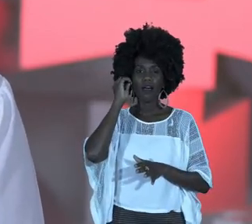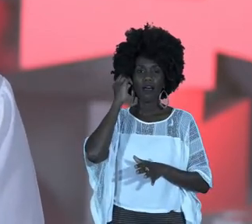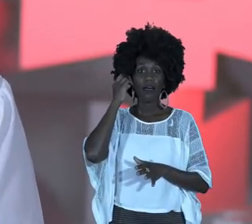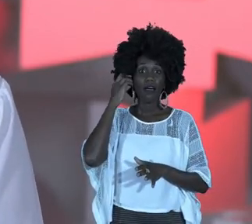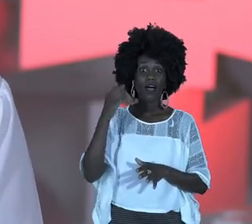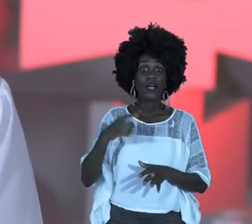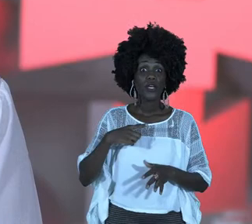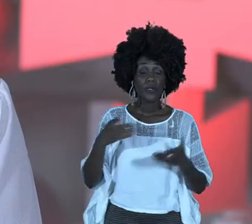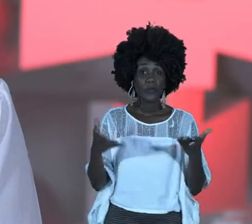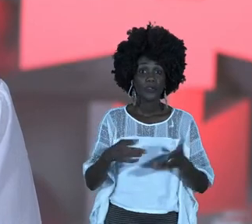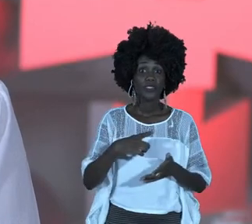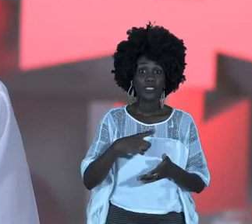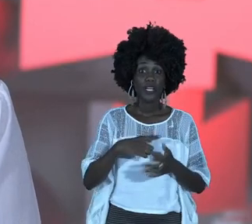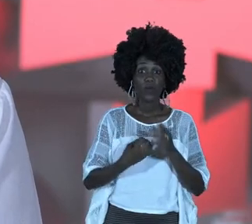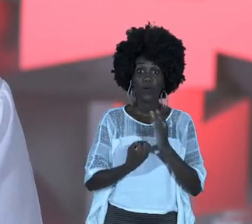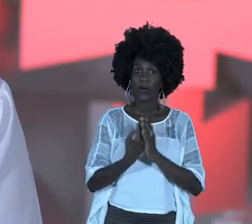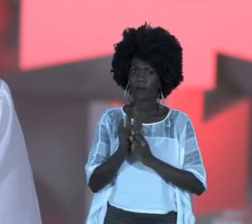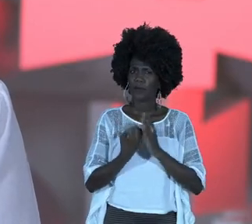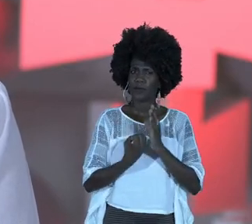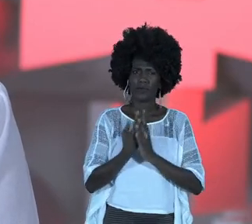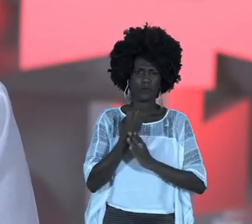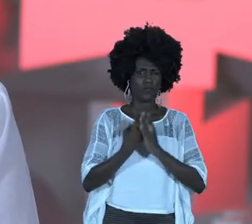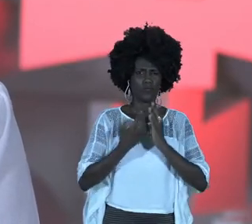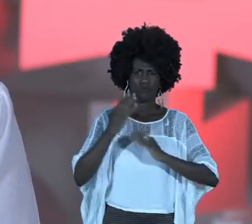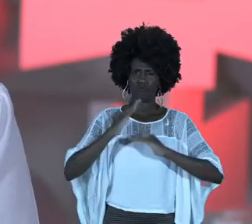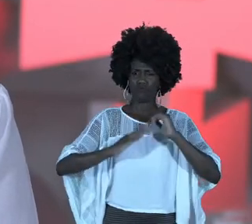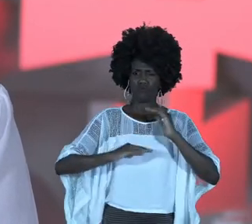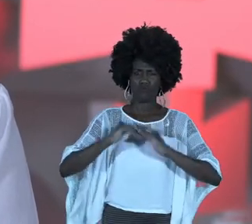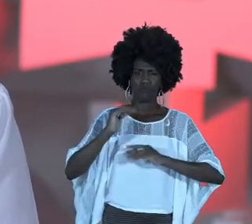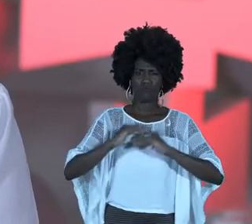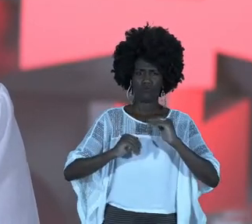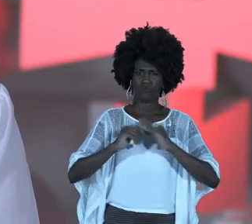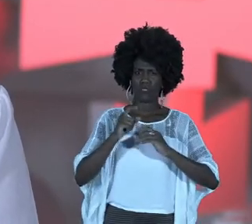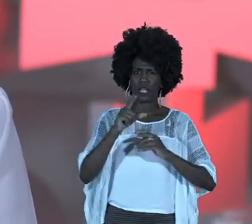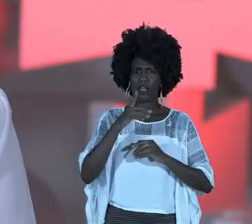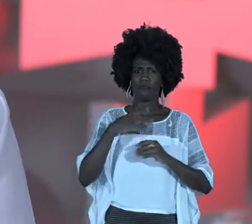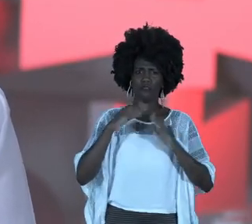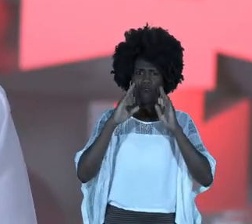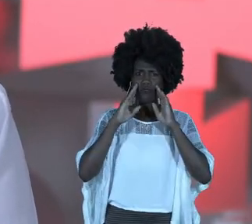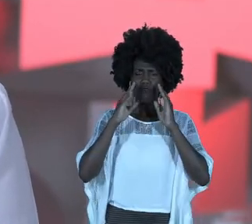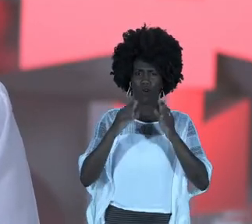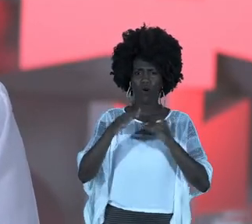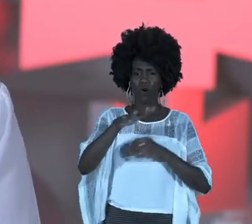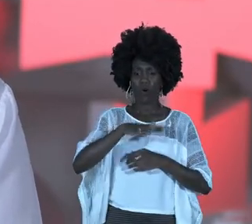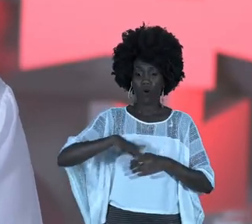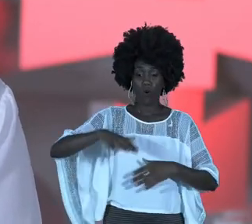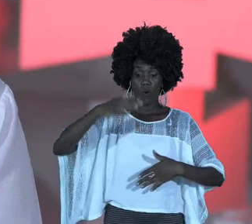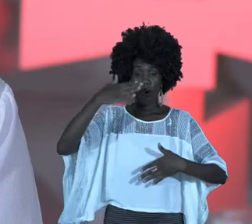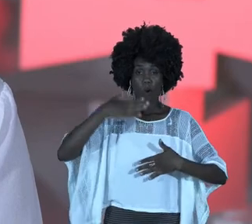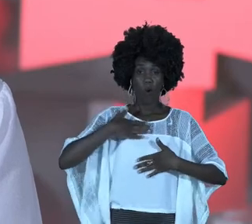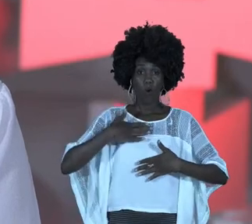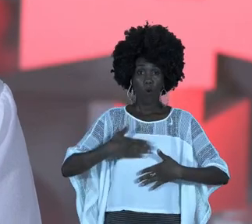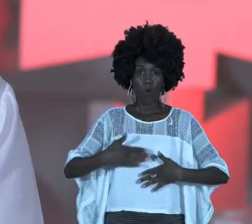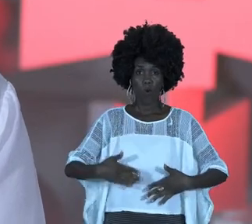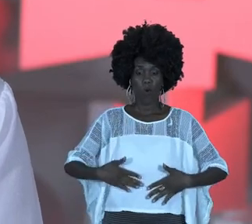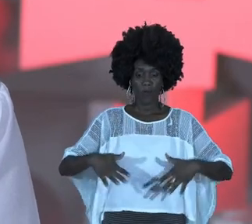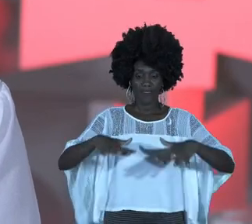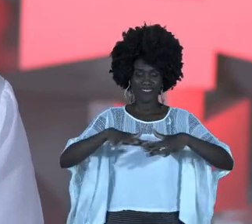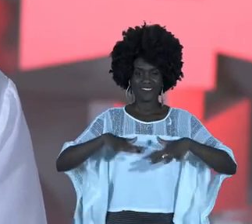uma produção artística muito ligada à questão espacial, à experiência do corpo no